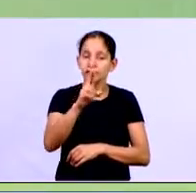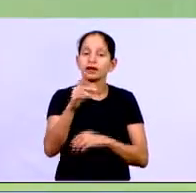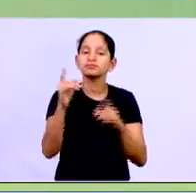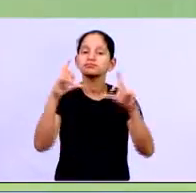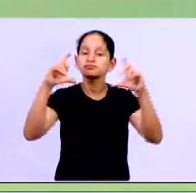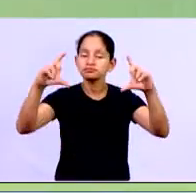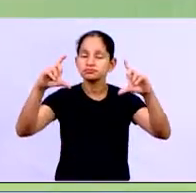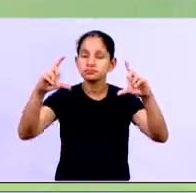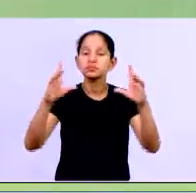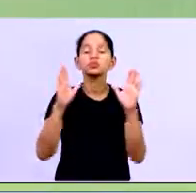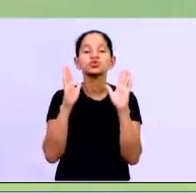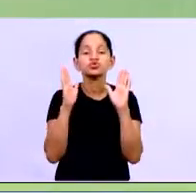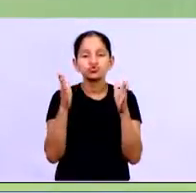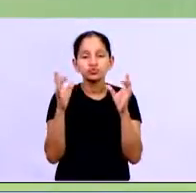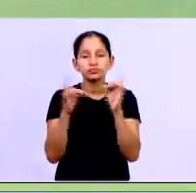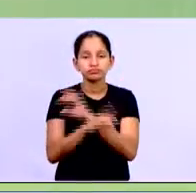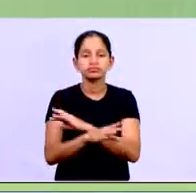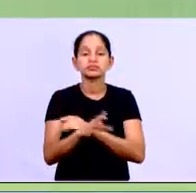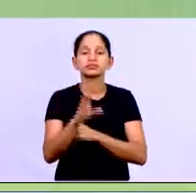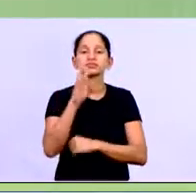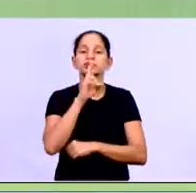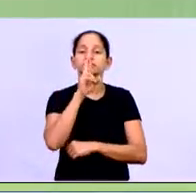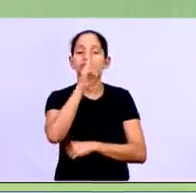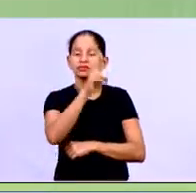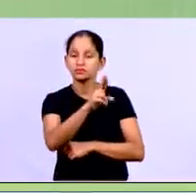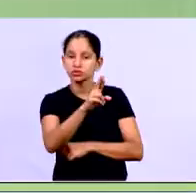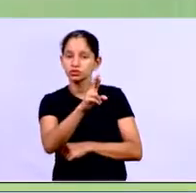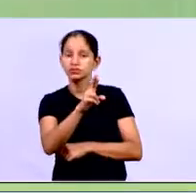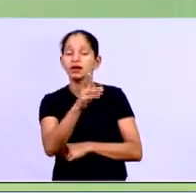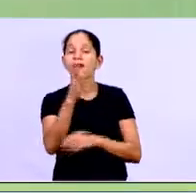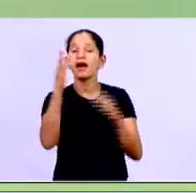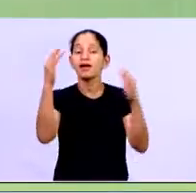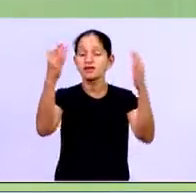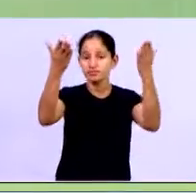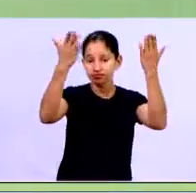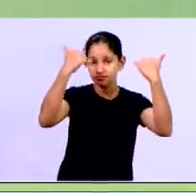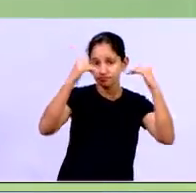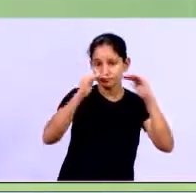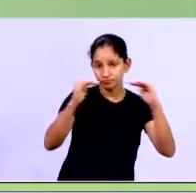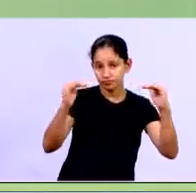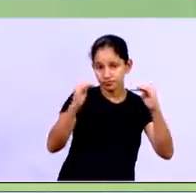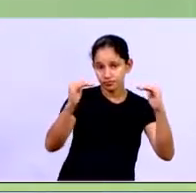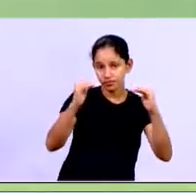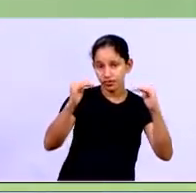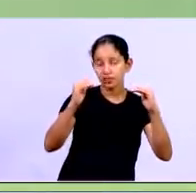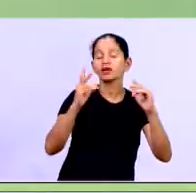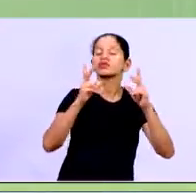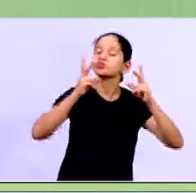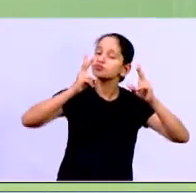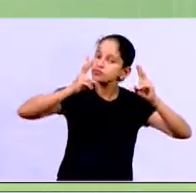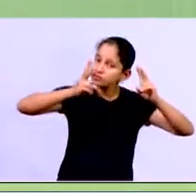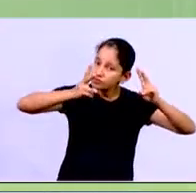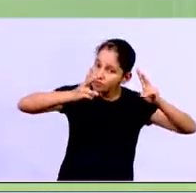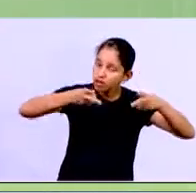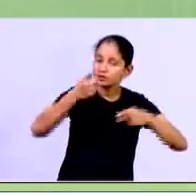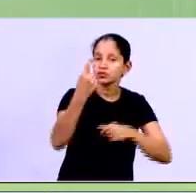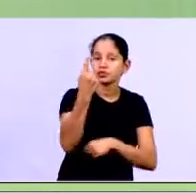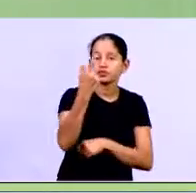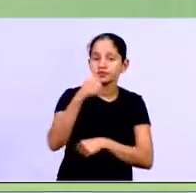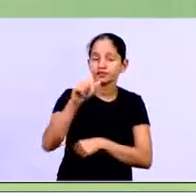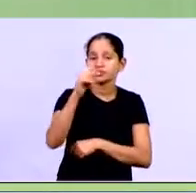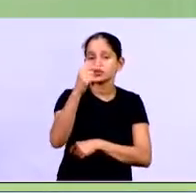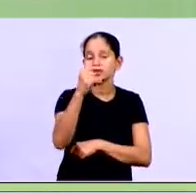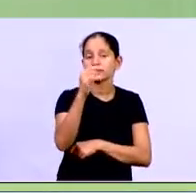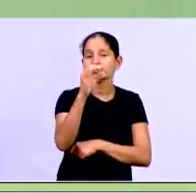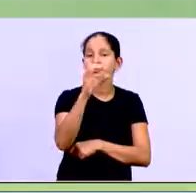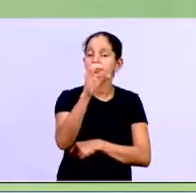0,4641. É o valor que está destacado aqui. Na parte de baixo eu vou fazer a mesma coisa. 1,10 elevado a 4,